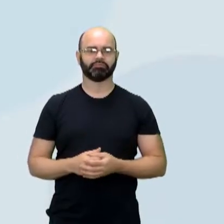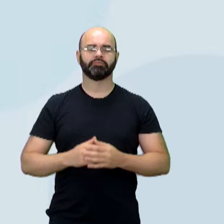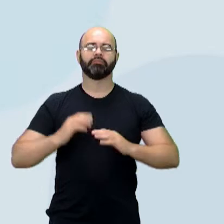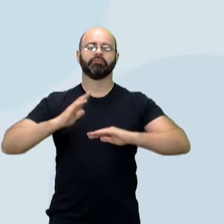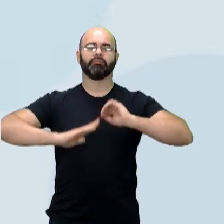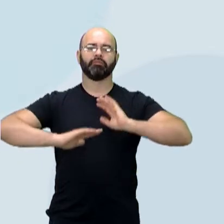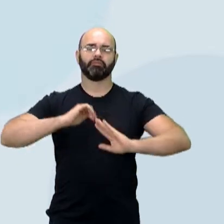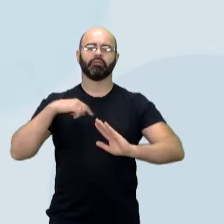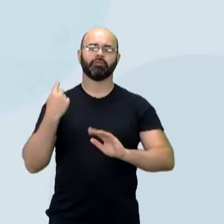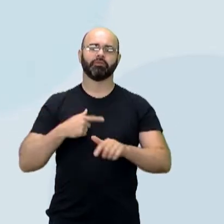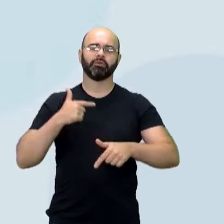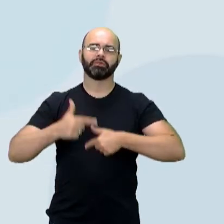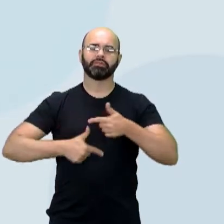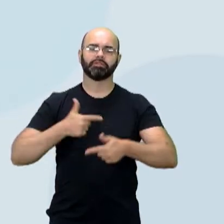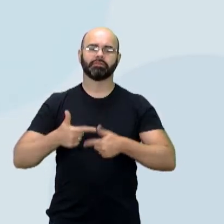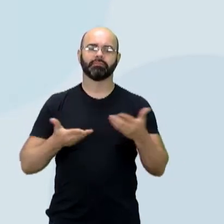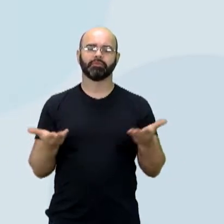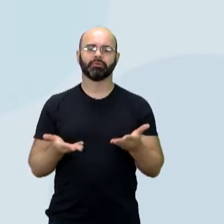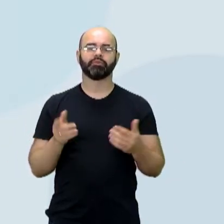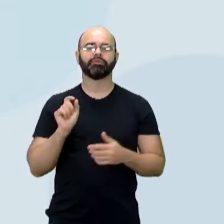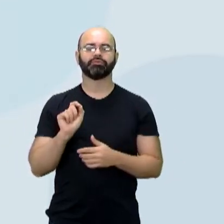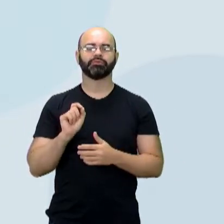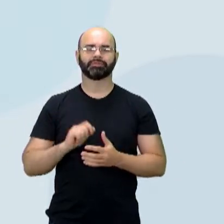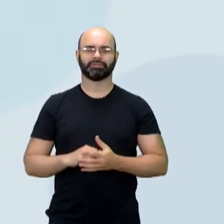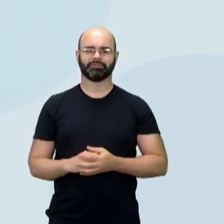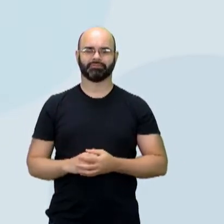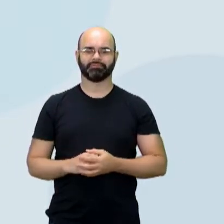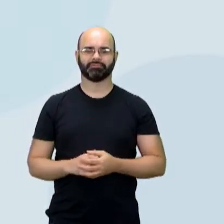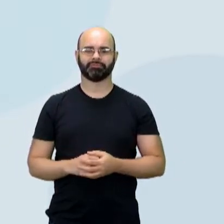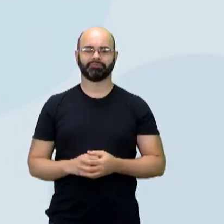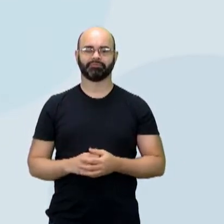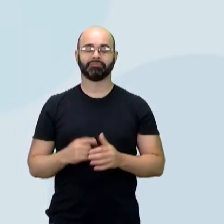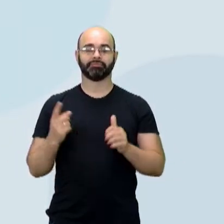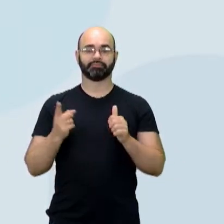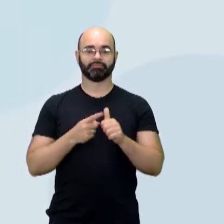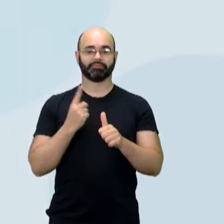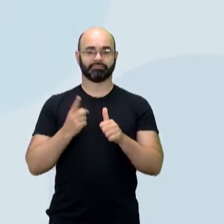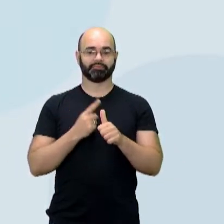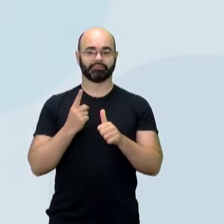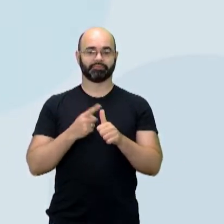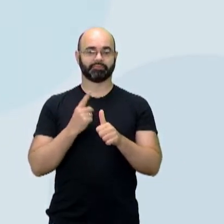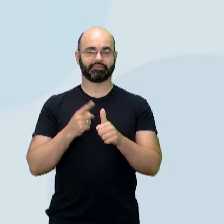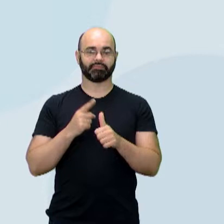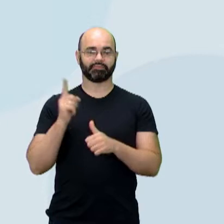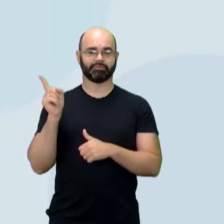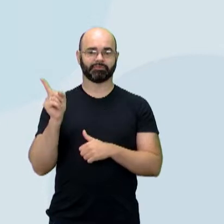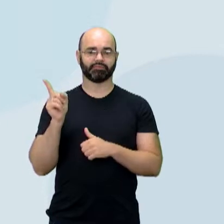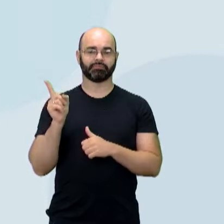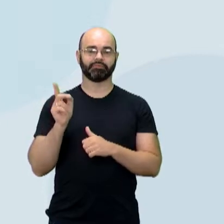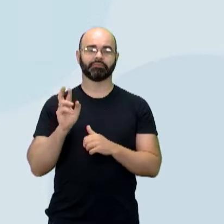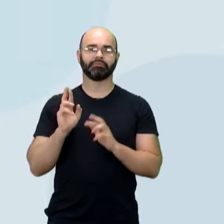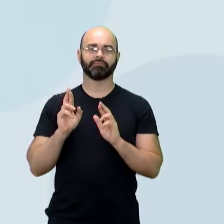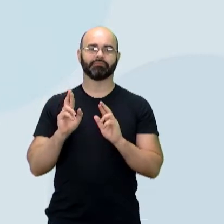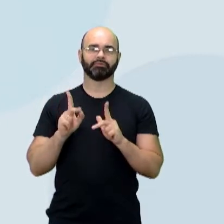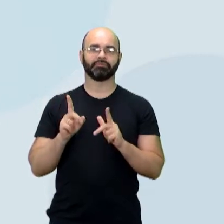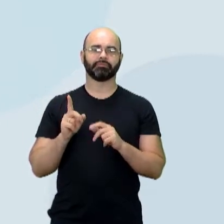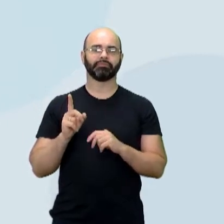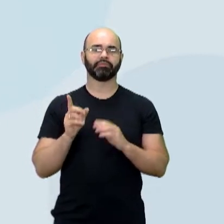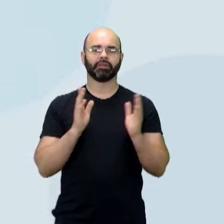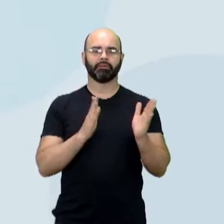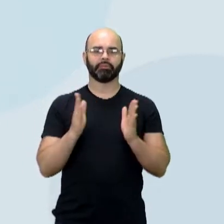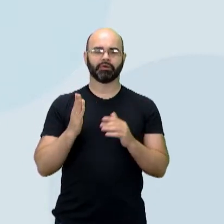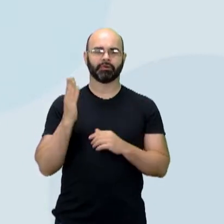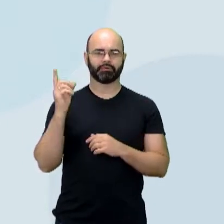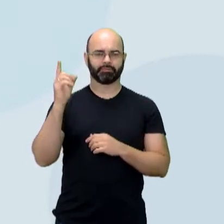vamos trabalhar hoje? A primeira é diferenciar as partes principais